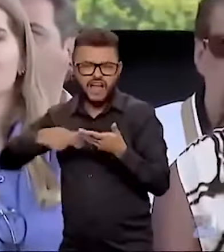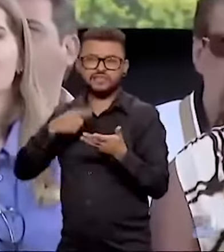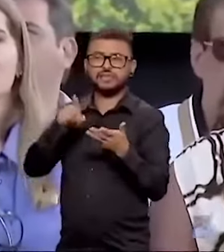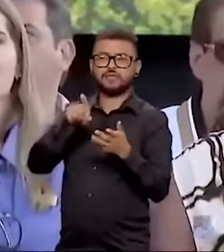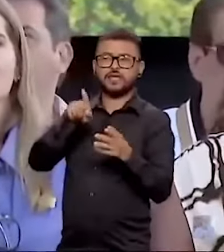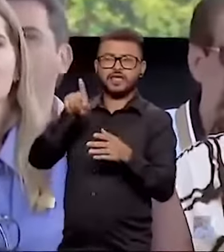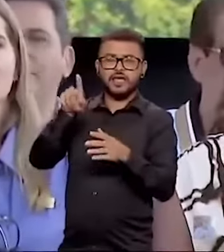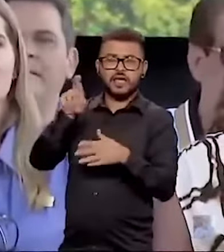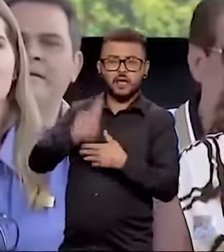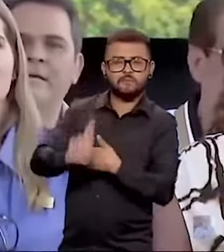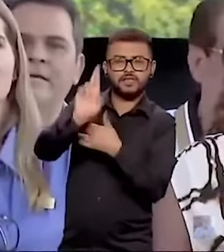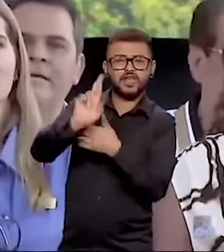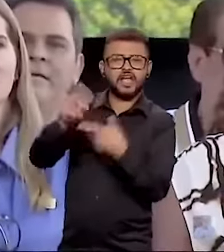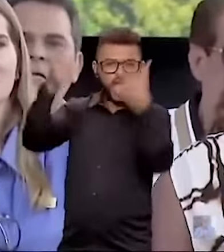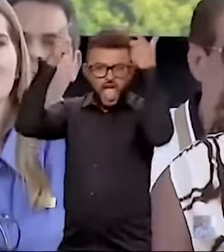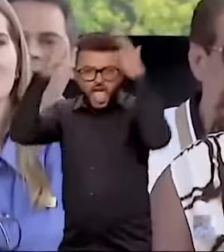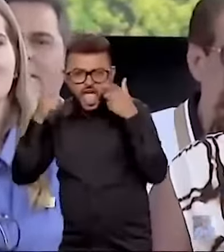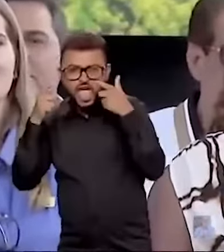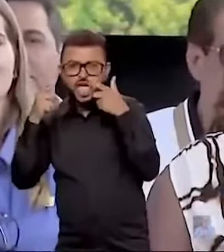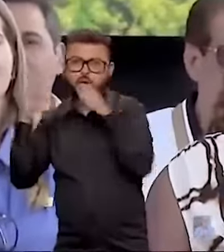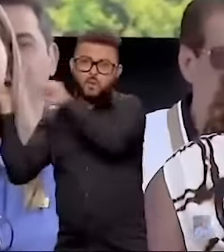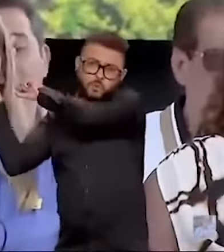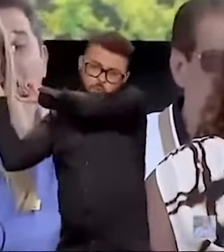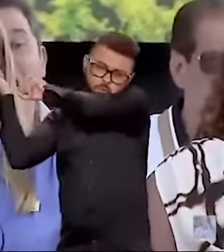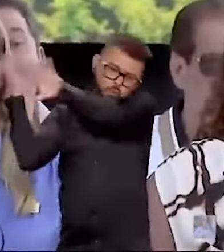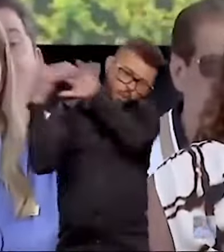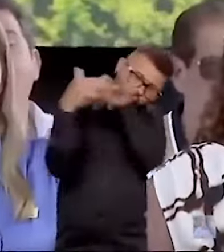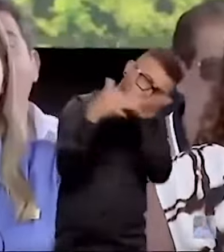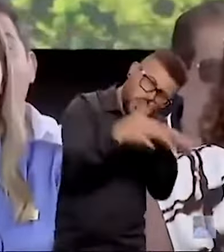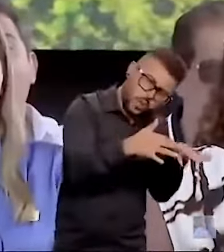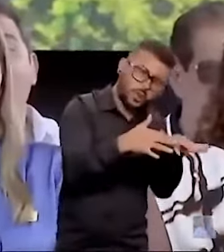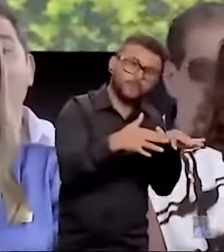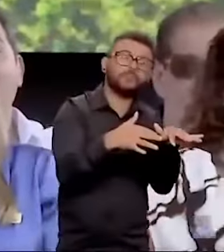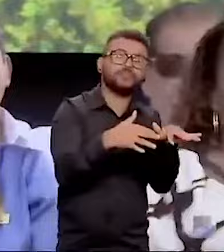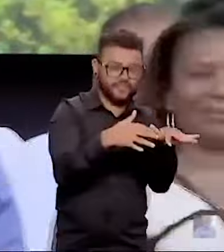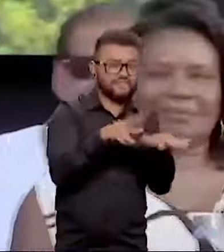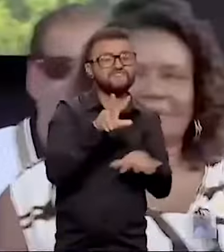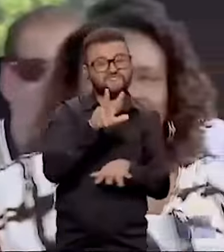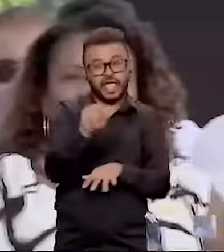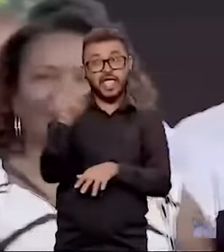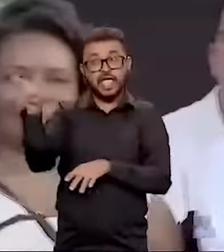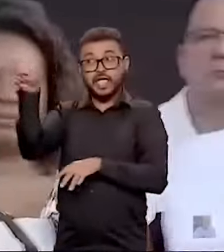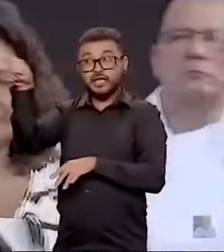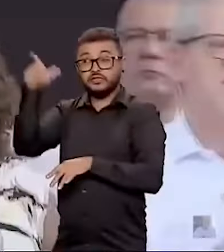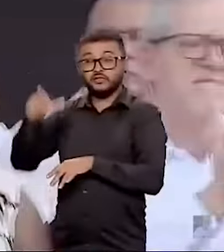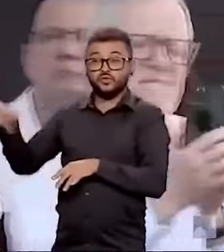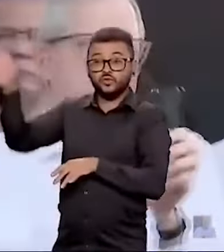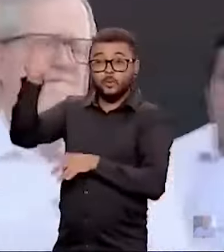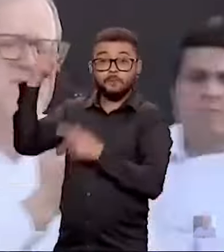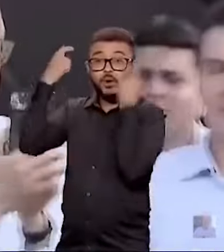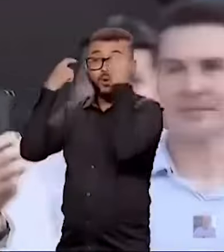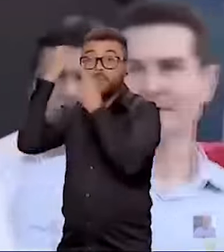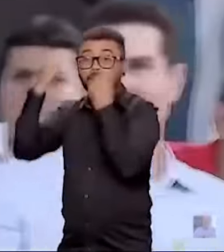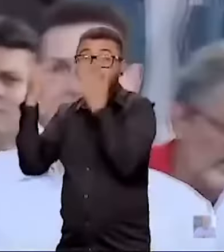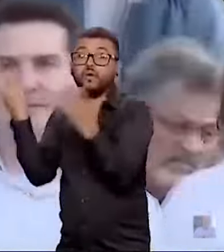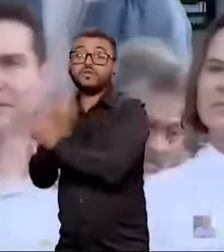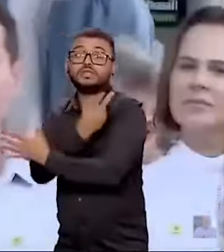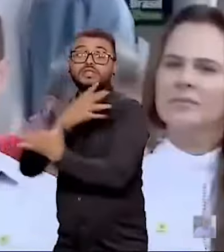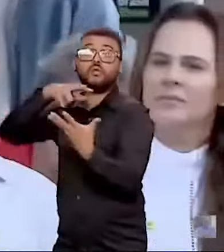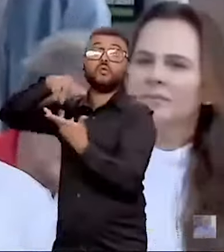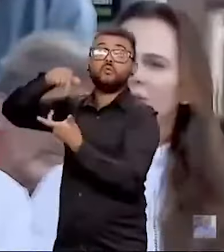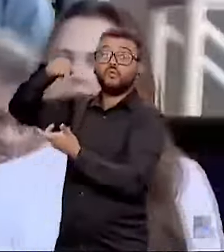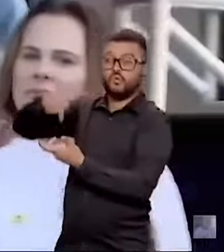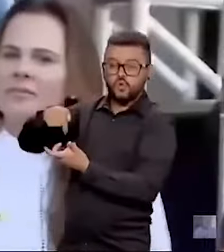vai vir sheiks. Aqui vai vir rei. Aqui vai vir muita gente que está preocupada com o que